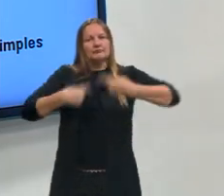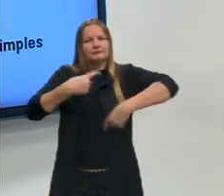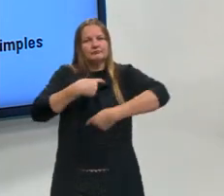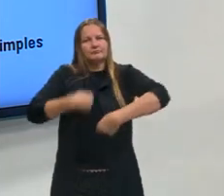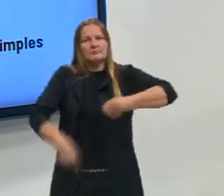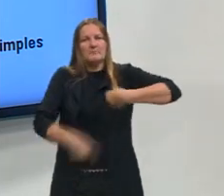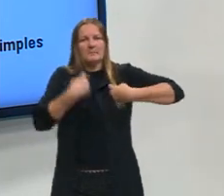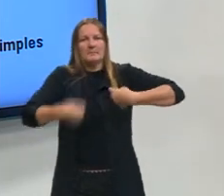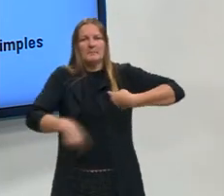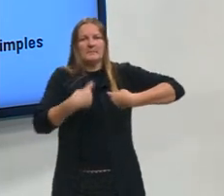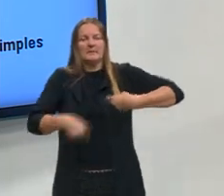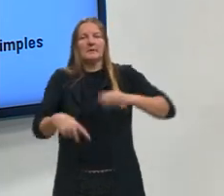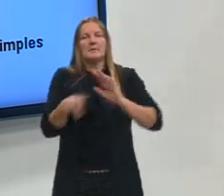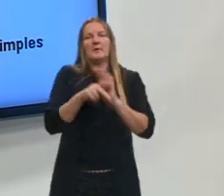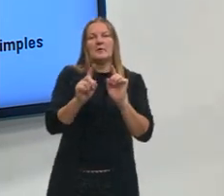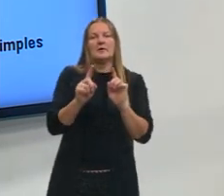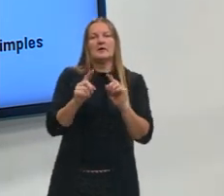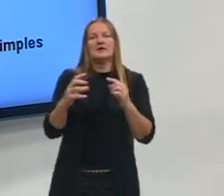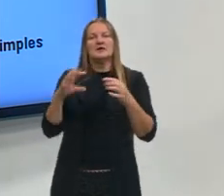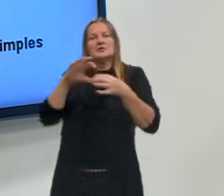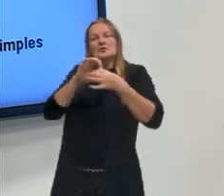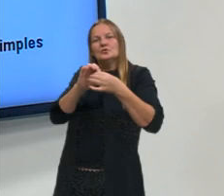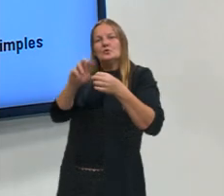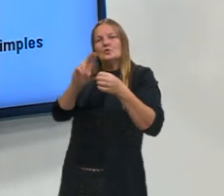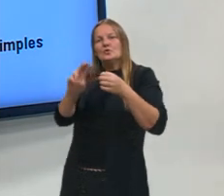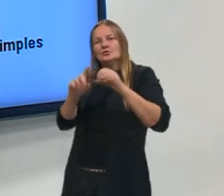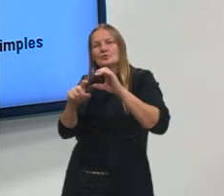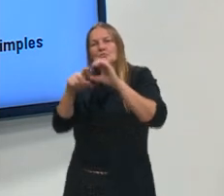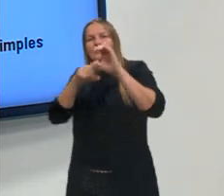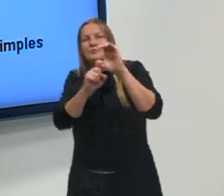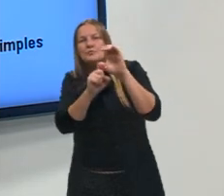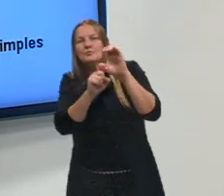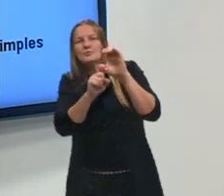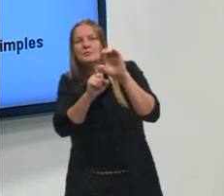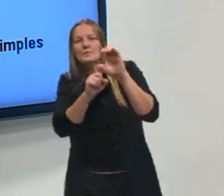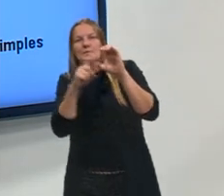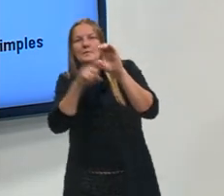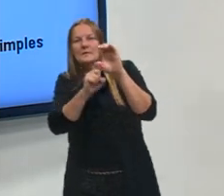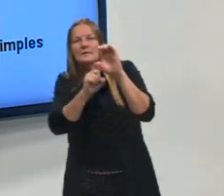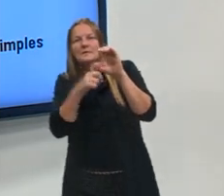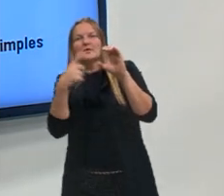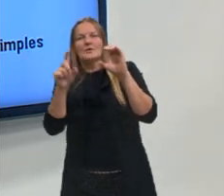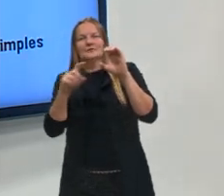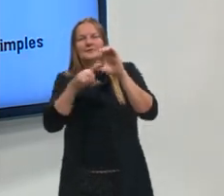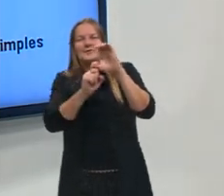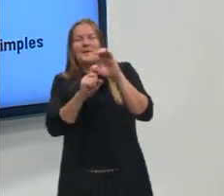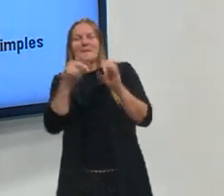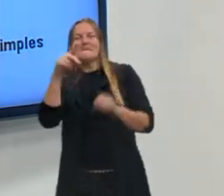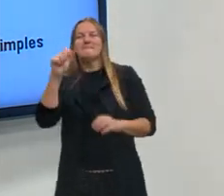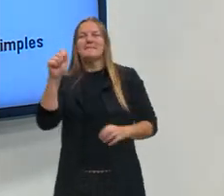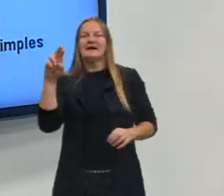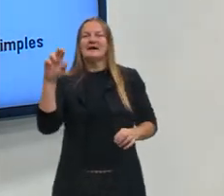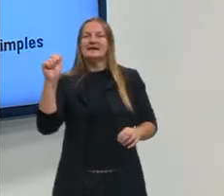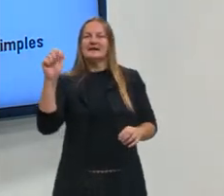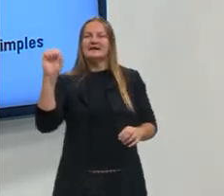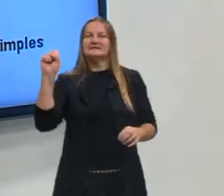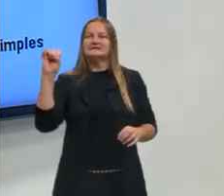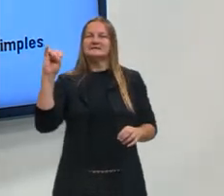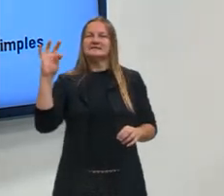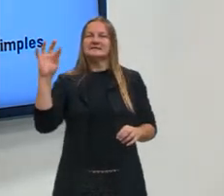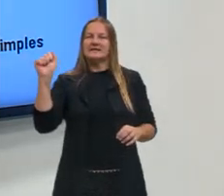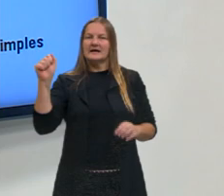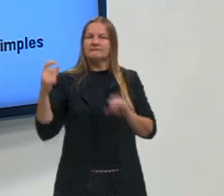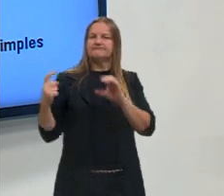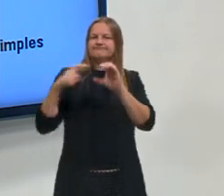mas não é o metabolismo próprio é o metabolismo como parasita obrigatório né mas depois lá quando ele parasita a